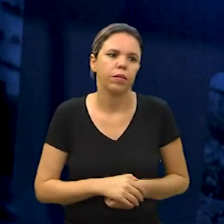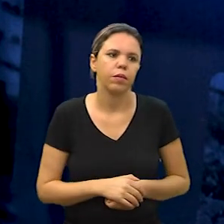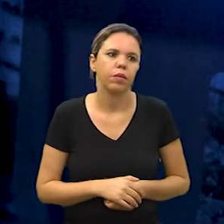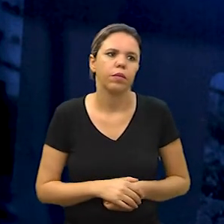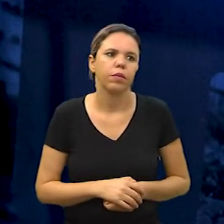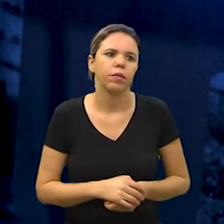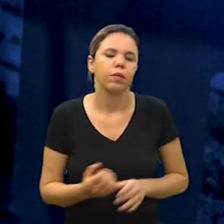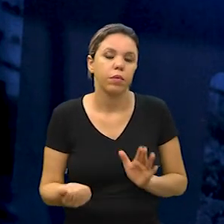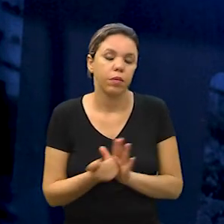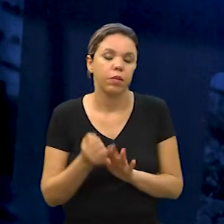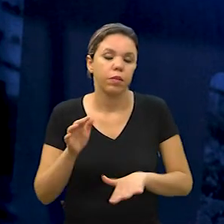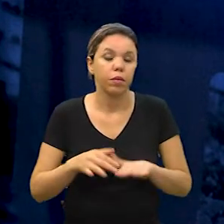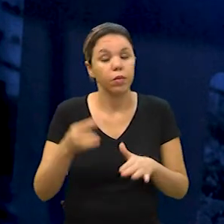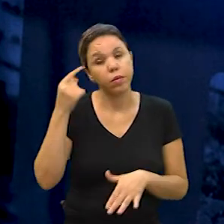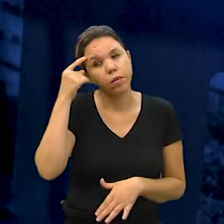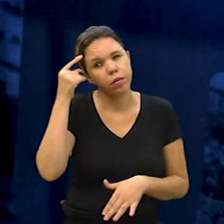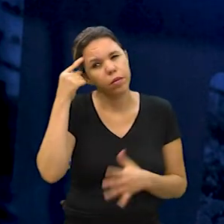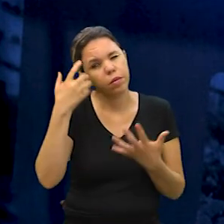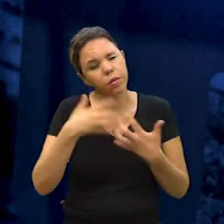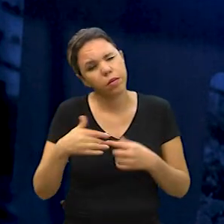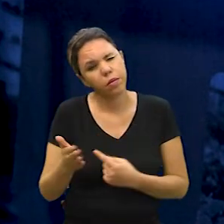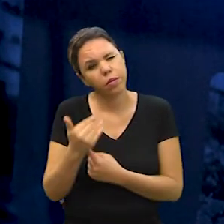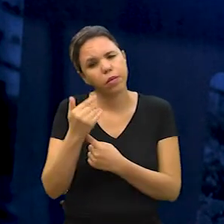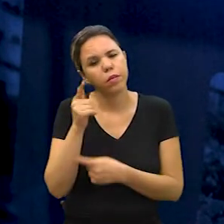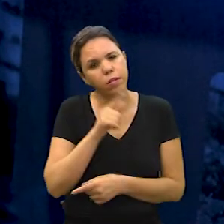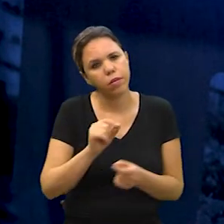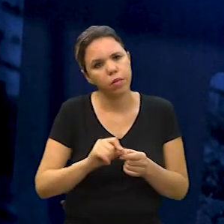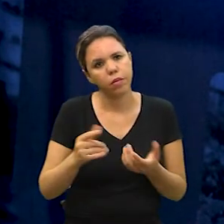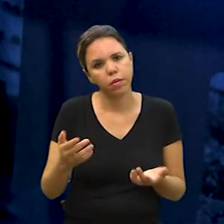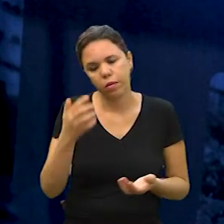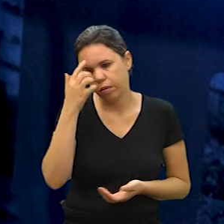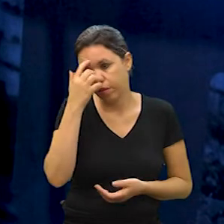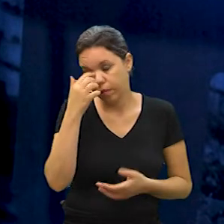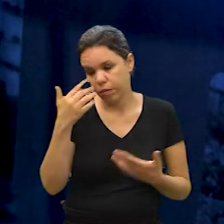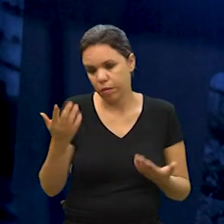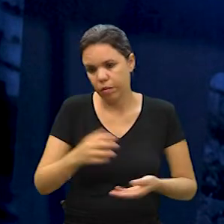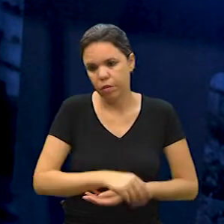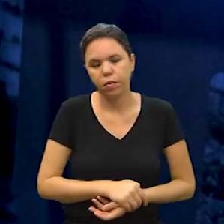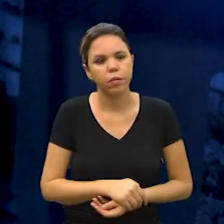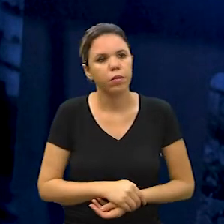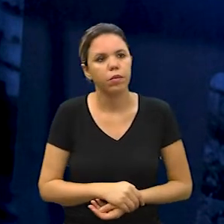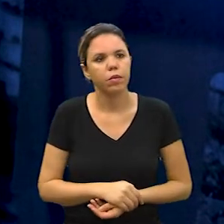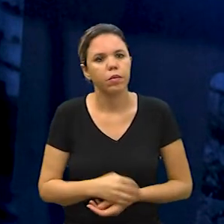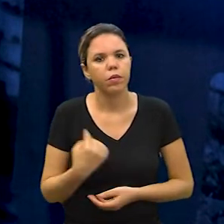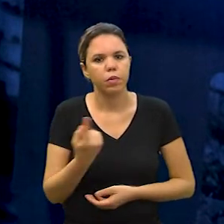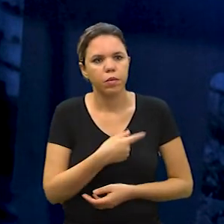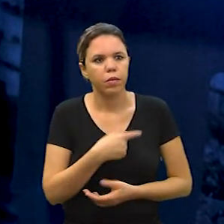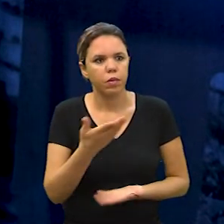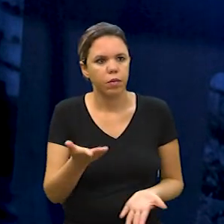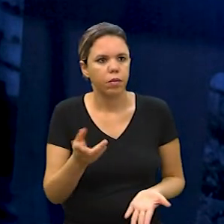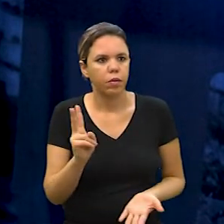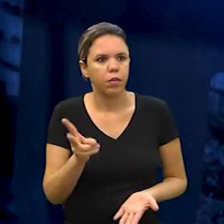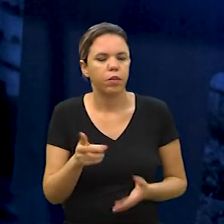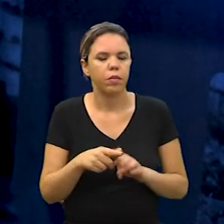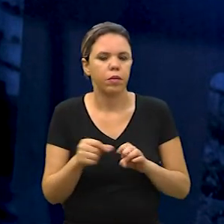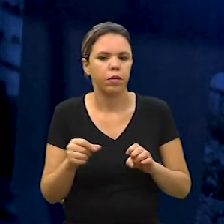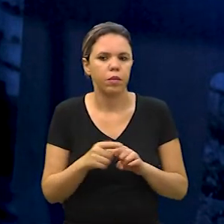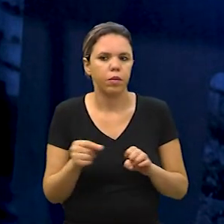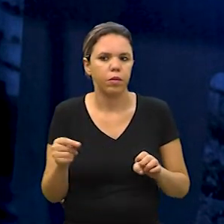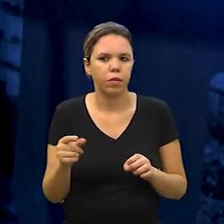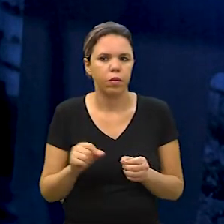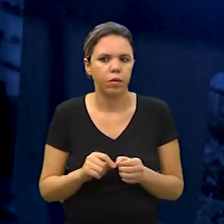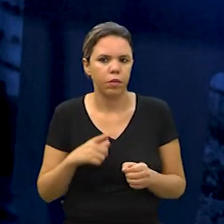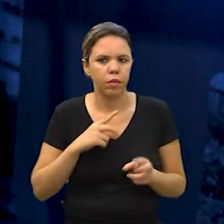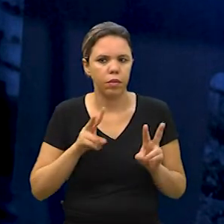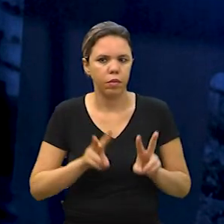mais. Quando você pensa em ideias, em tecnologia, você consegue fazer isso. Então você ser empreendedor, você tem que